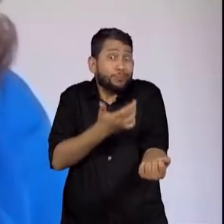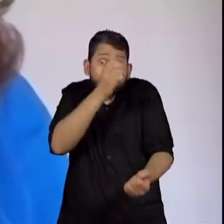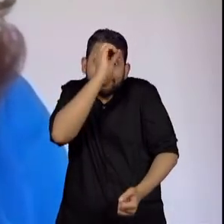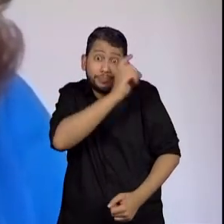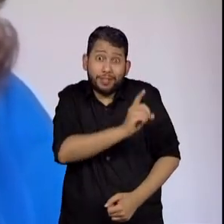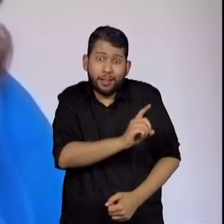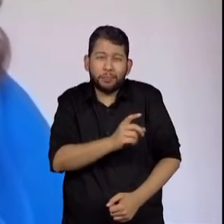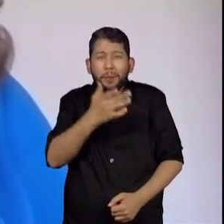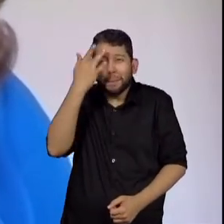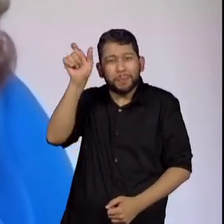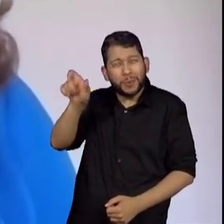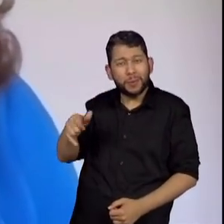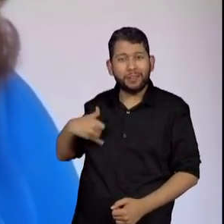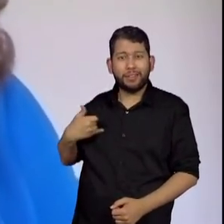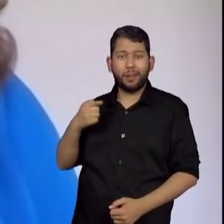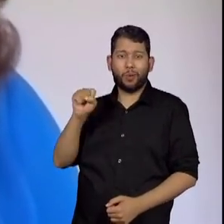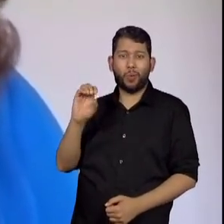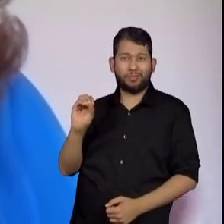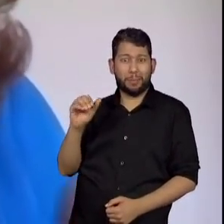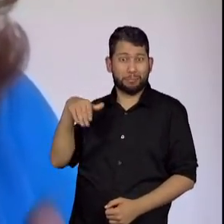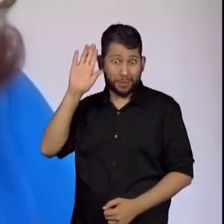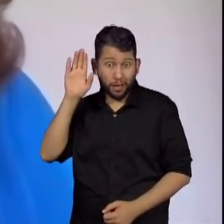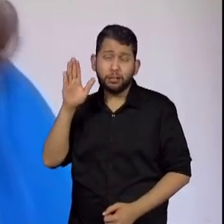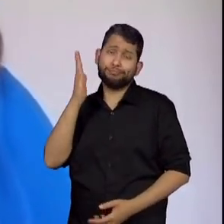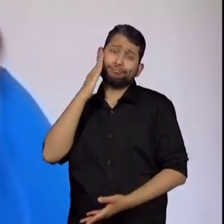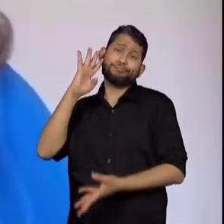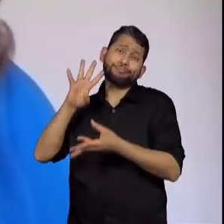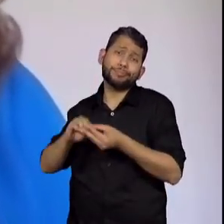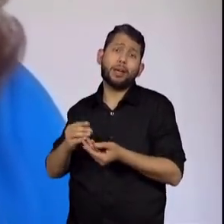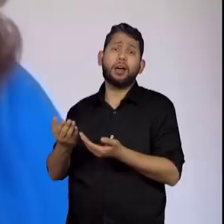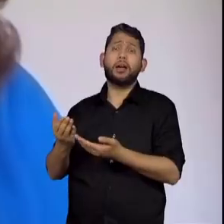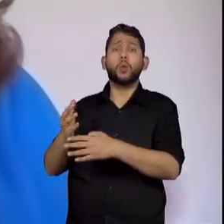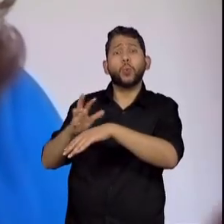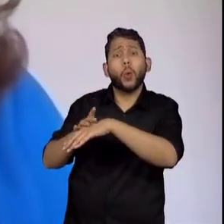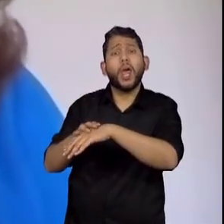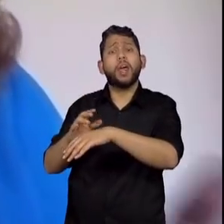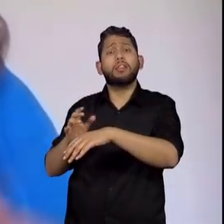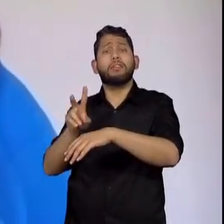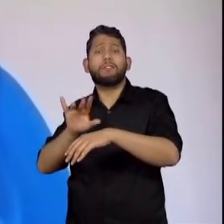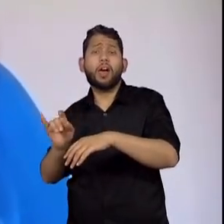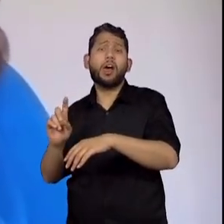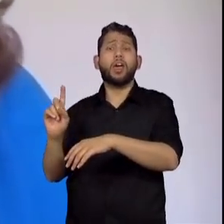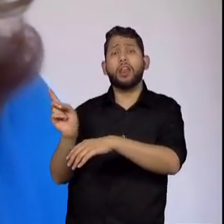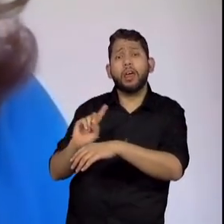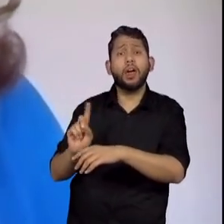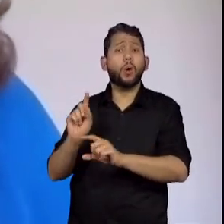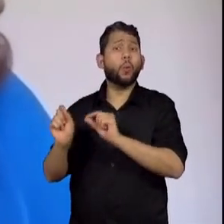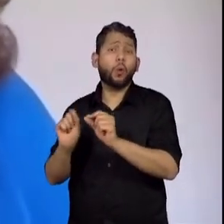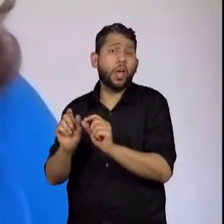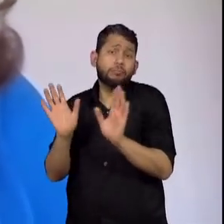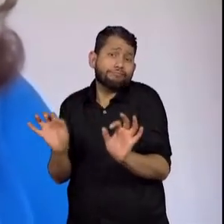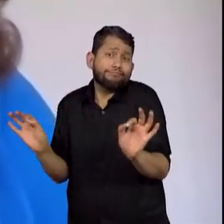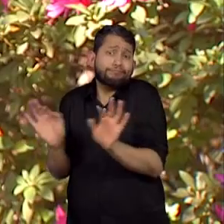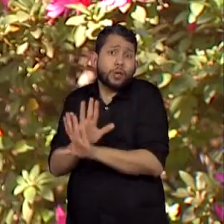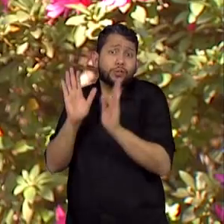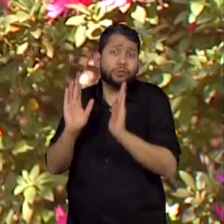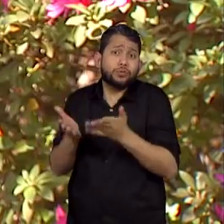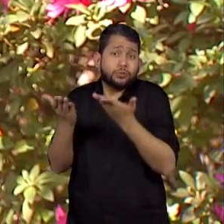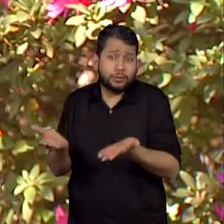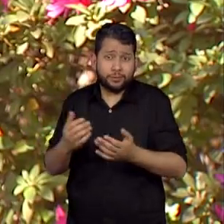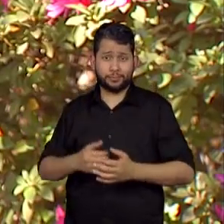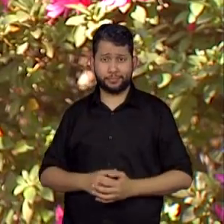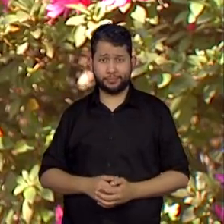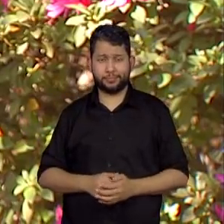Mas uma pessoa de 80 anos ou mais, você já sabe, né, se ela tem um risco de ter essas condições. O livro